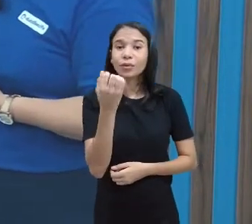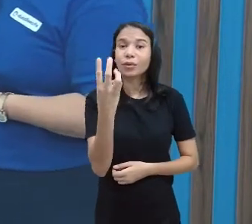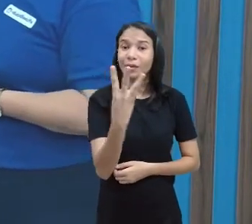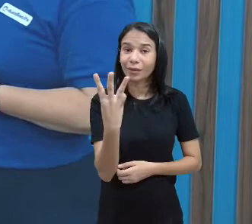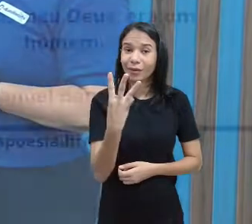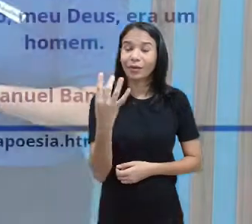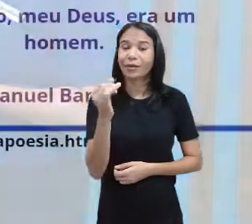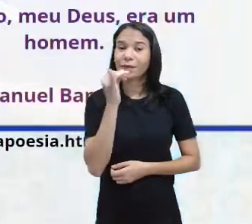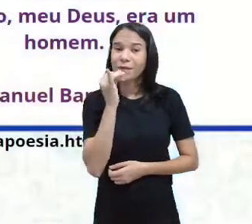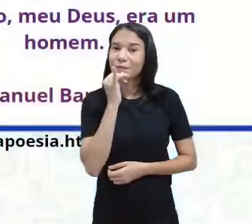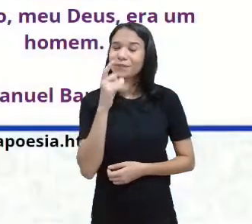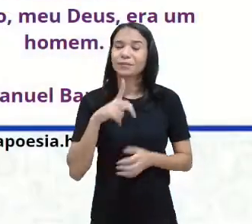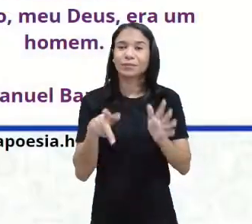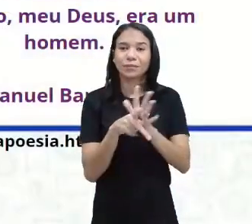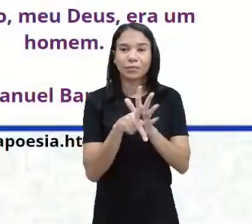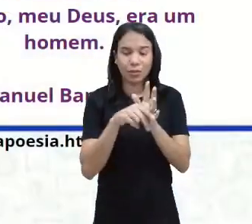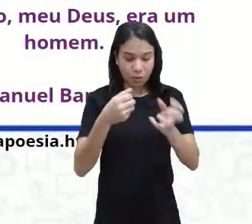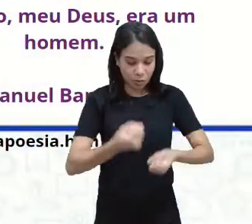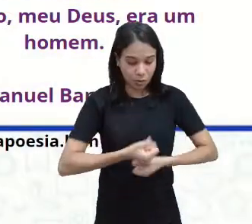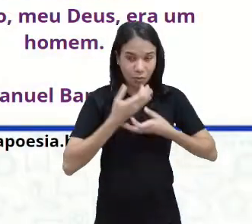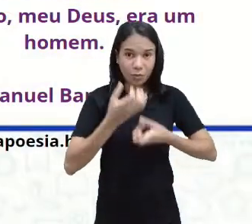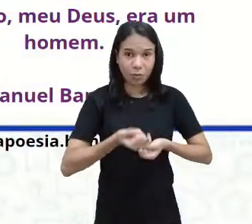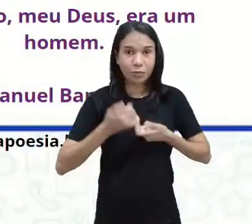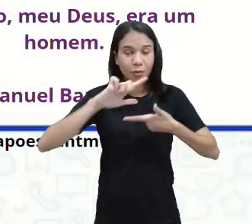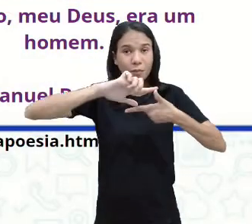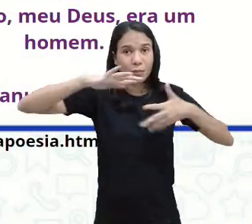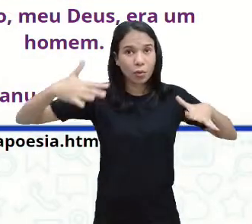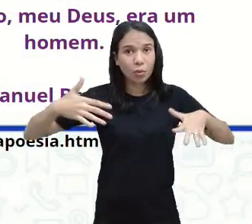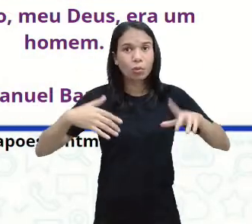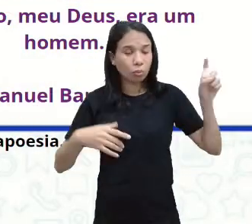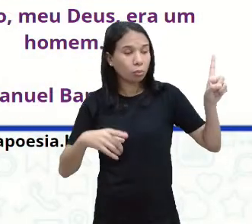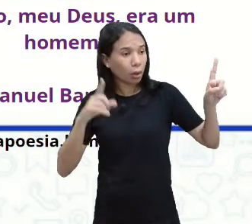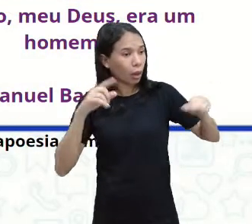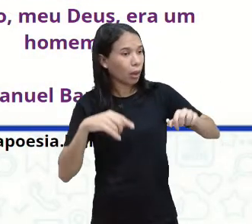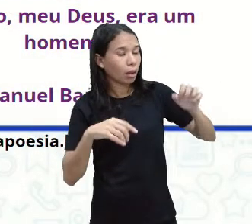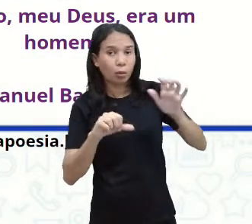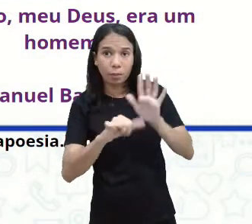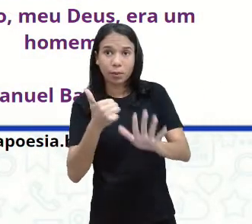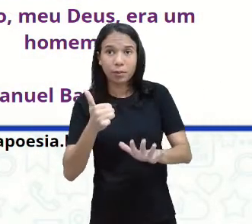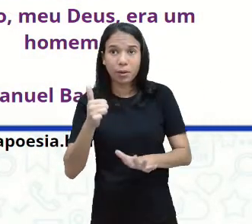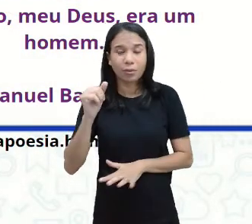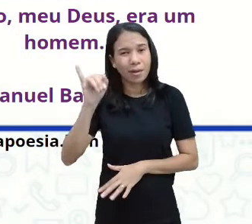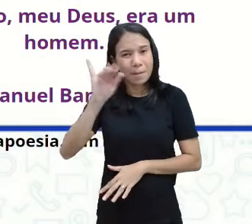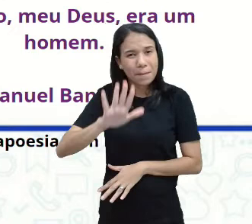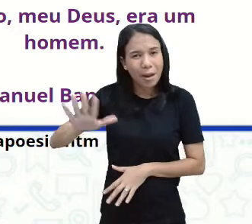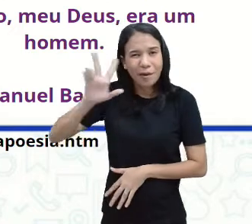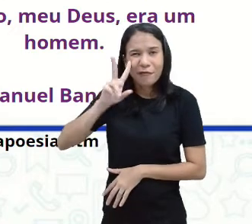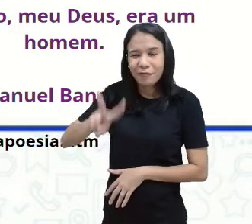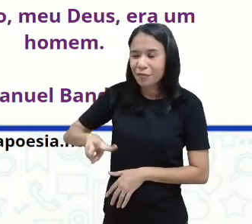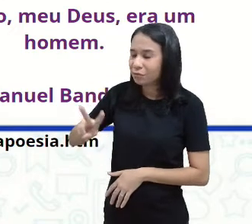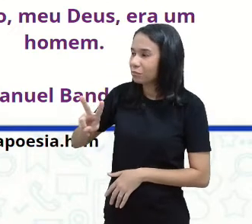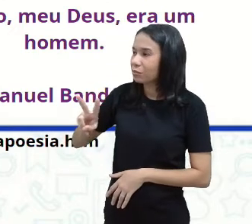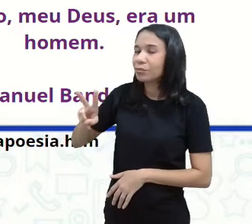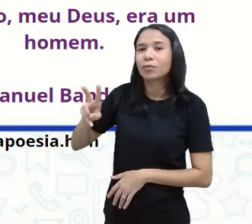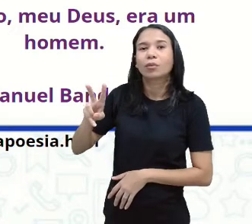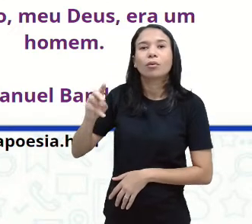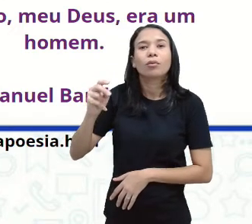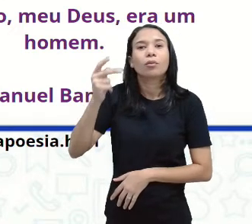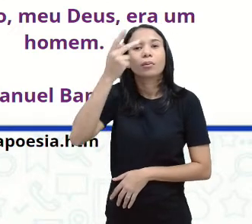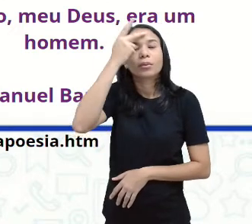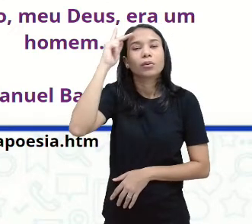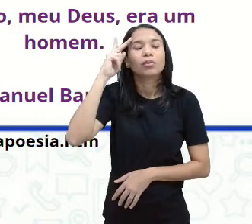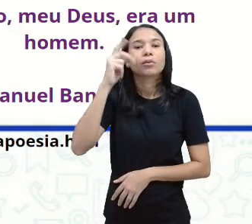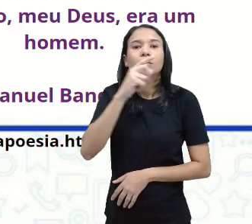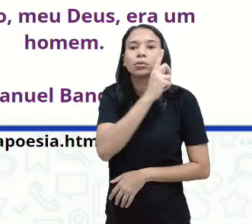exemplos de poesia moderna. Um é europeu, aquela imagem que vocês estão vendo lá à direita, que tem uma